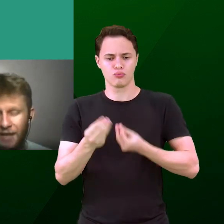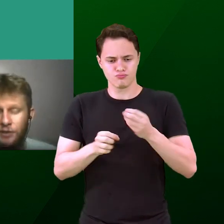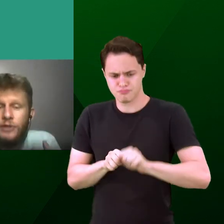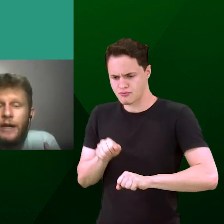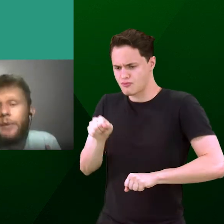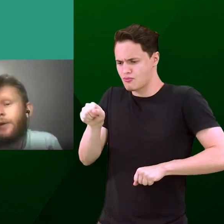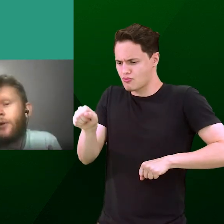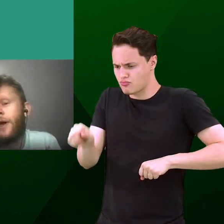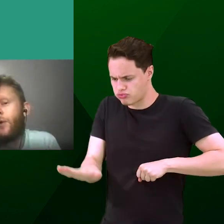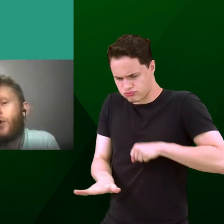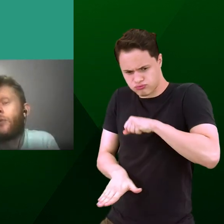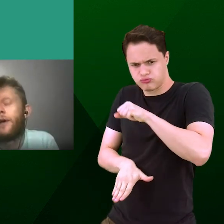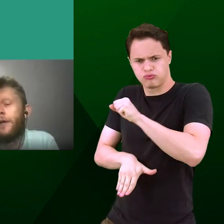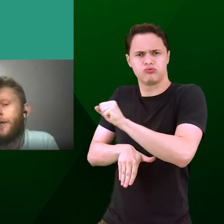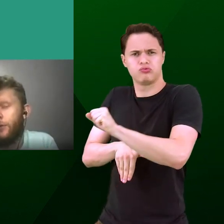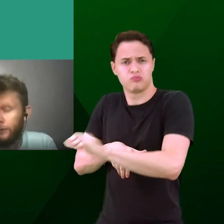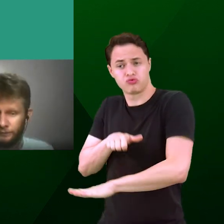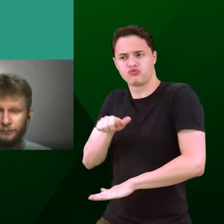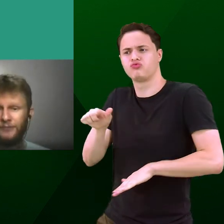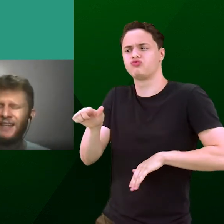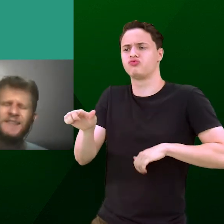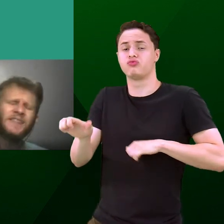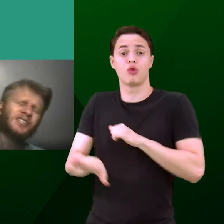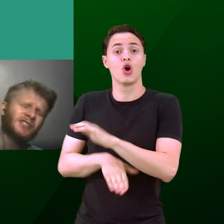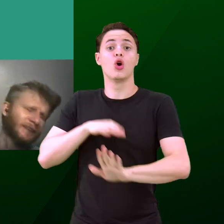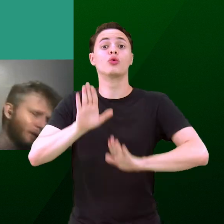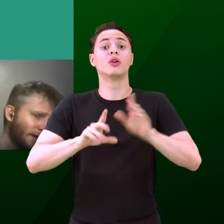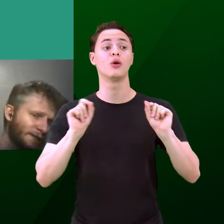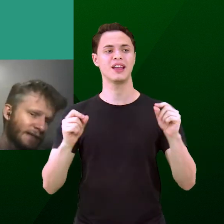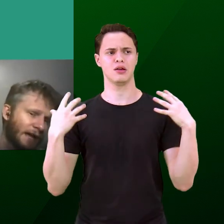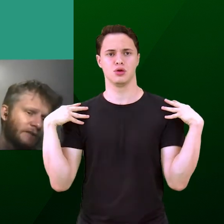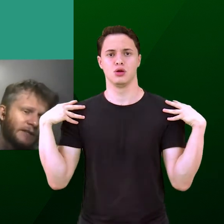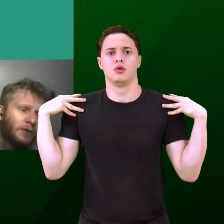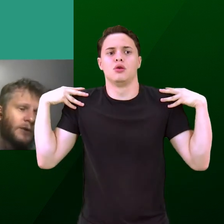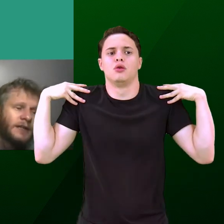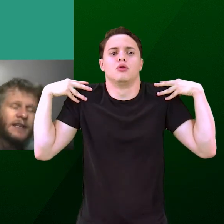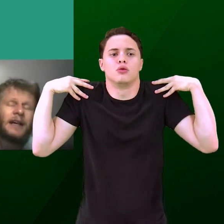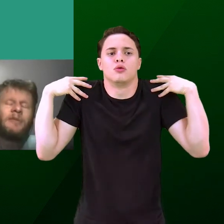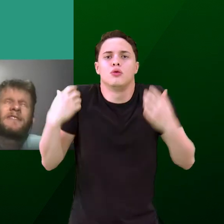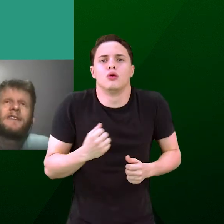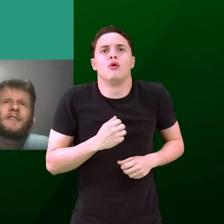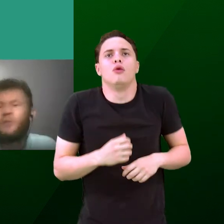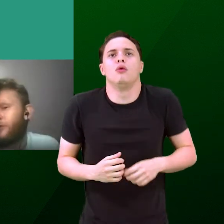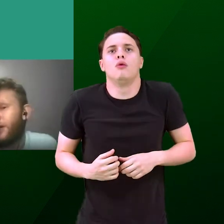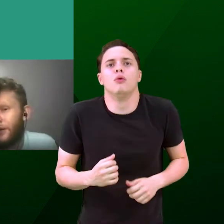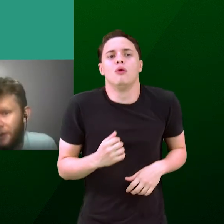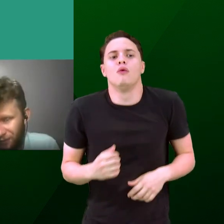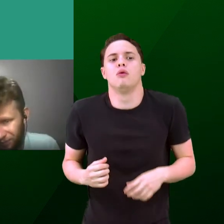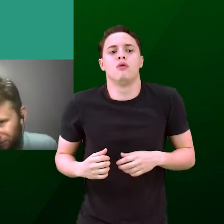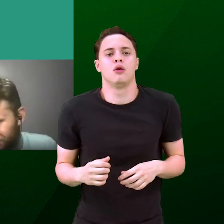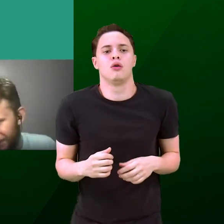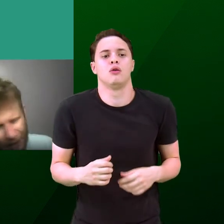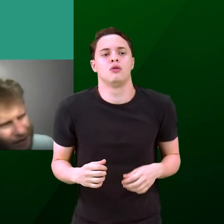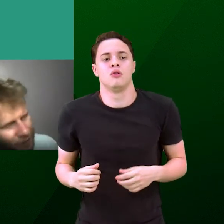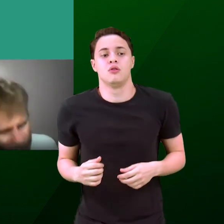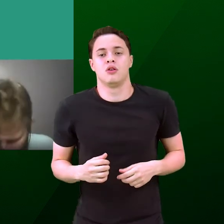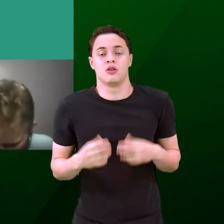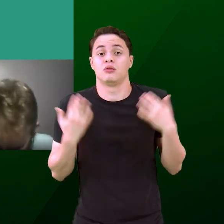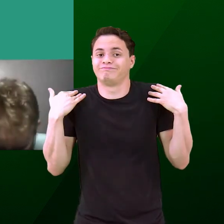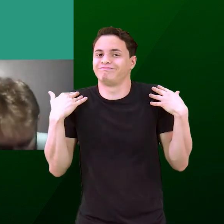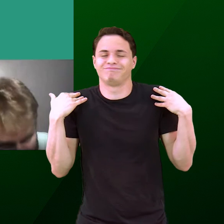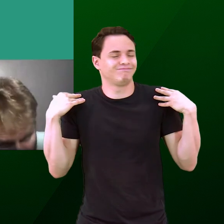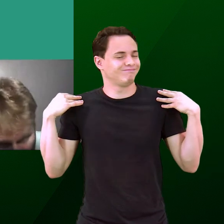Então, são elementos técnicos que as pessoas às vezes não observam, acabam comprando qualquer tipo de tênis,